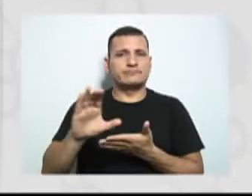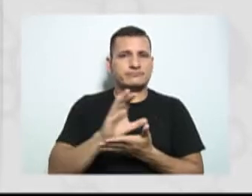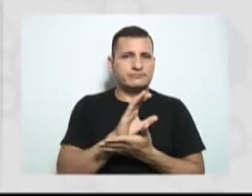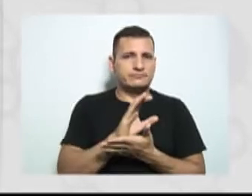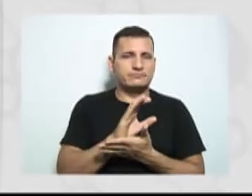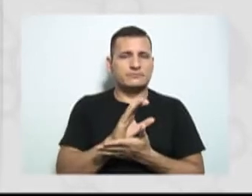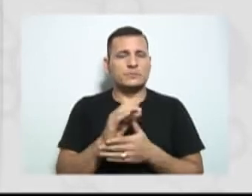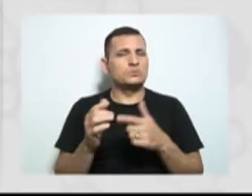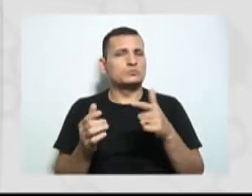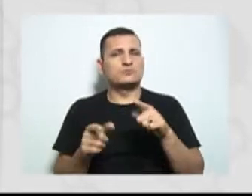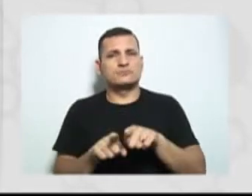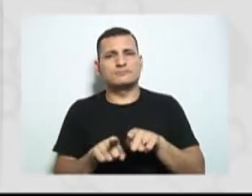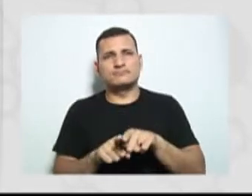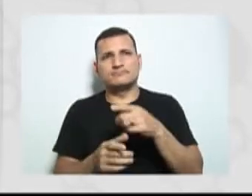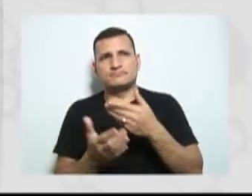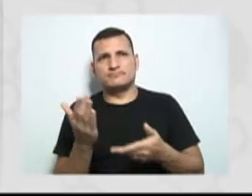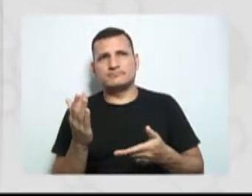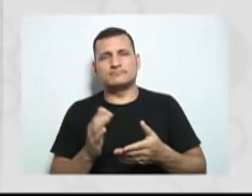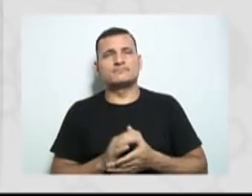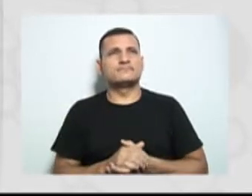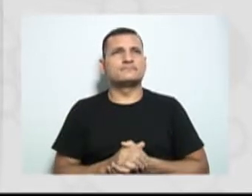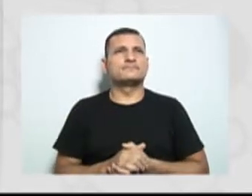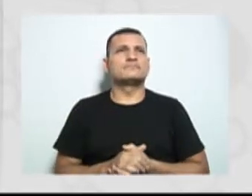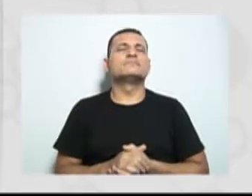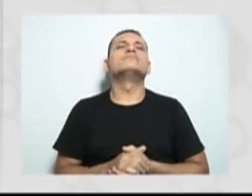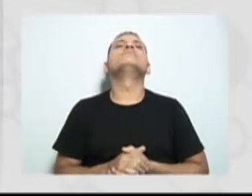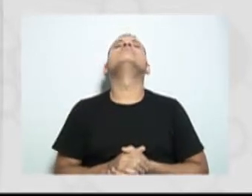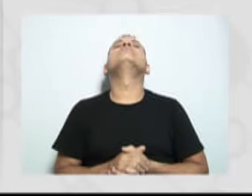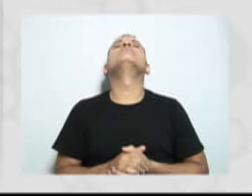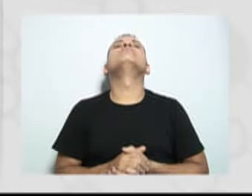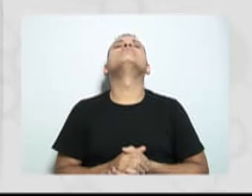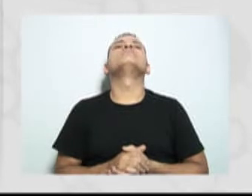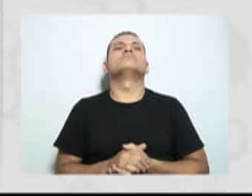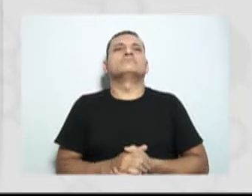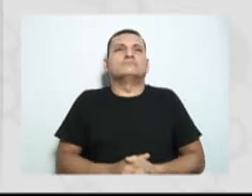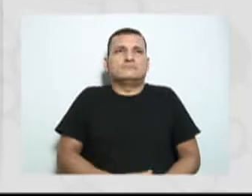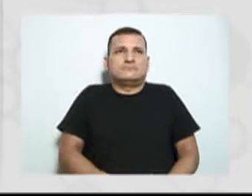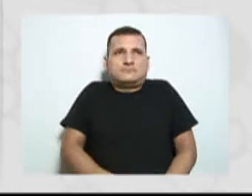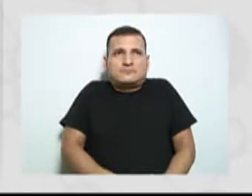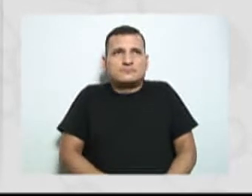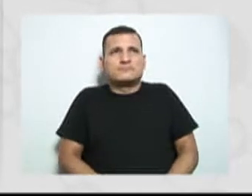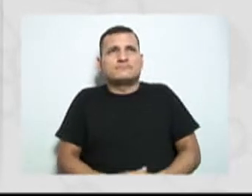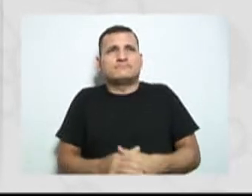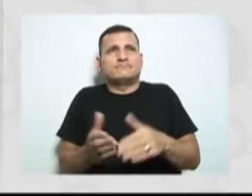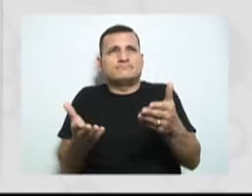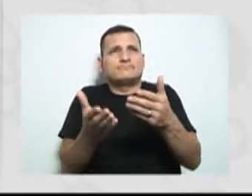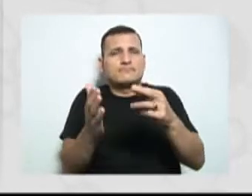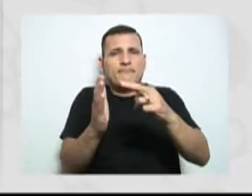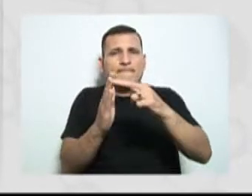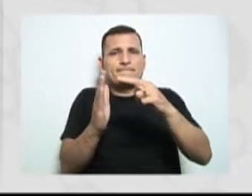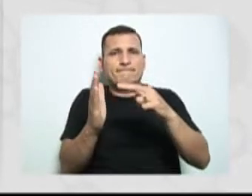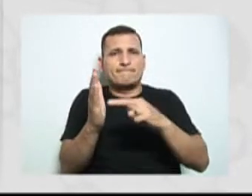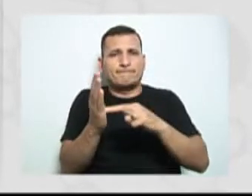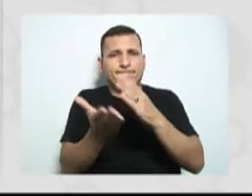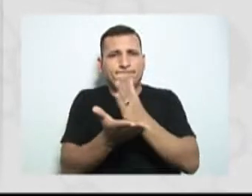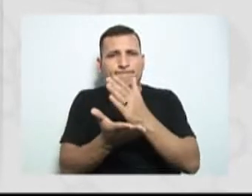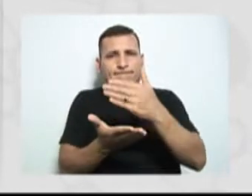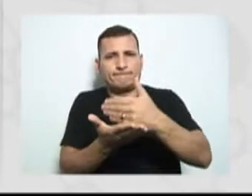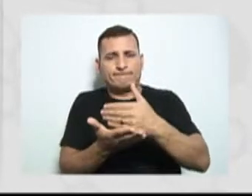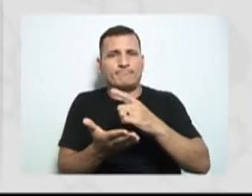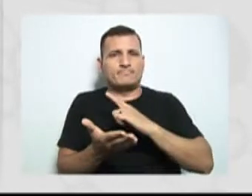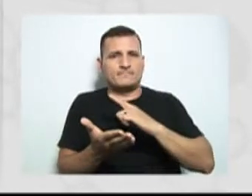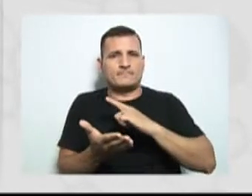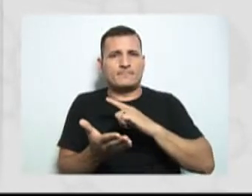E não ter perdas. Agora vamos falar dos critérios de rateio dos custos indiretos. Nós trabalhamos com